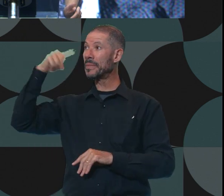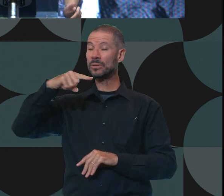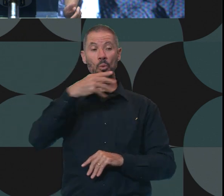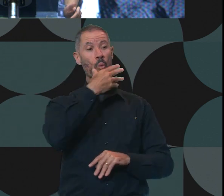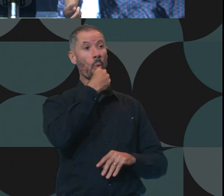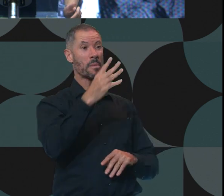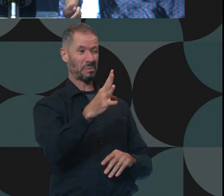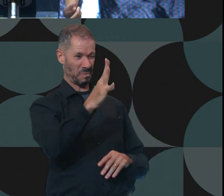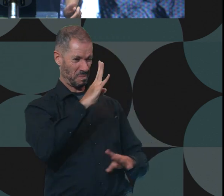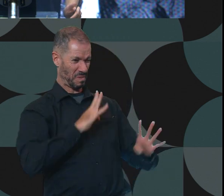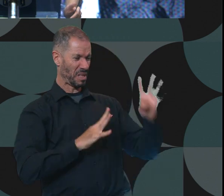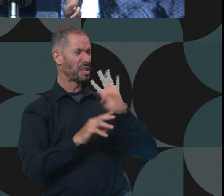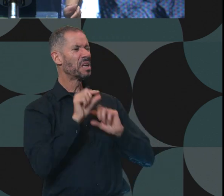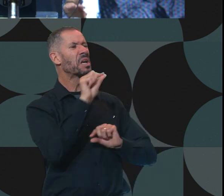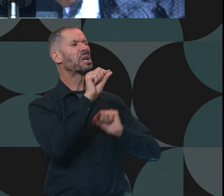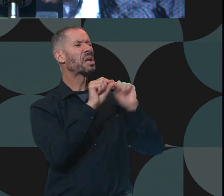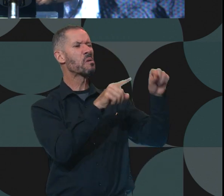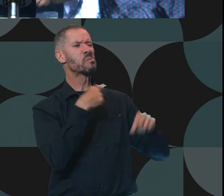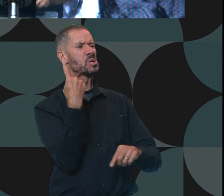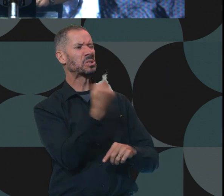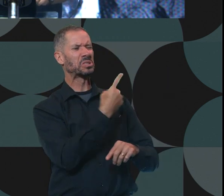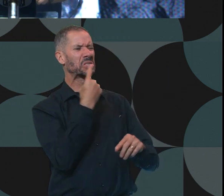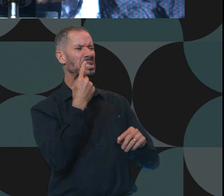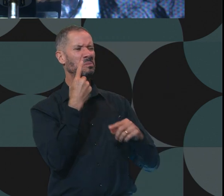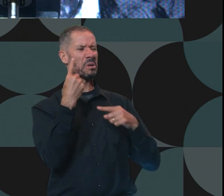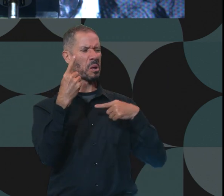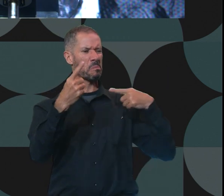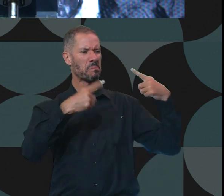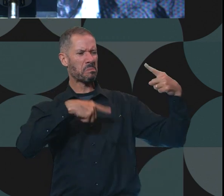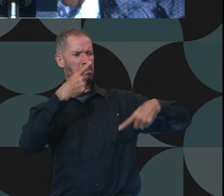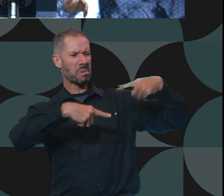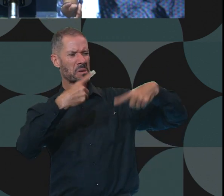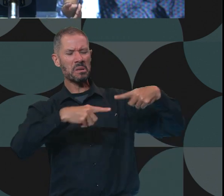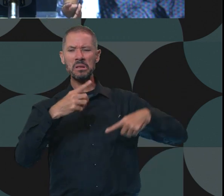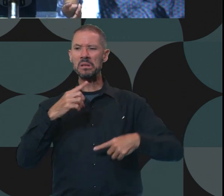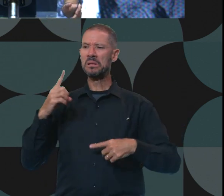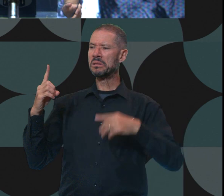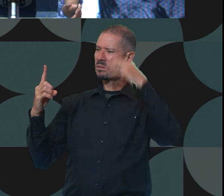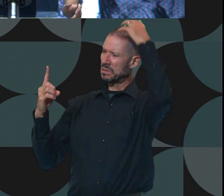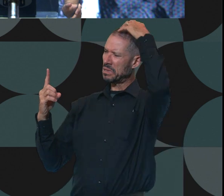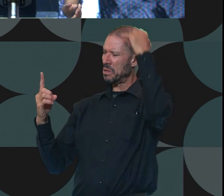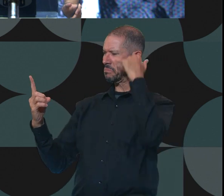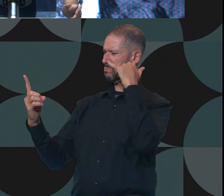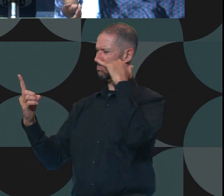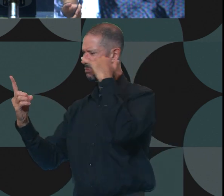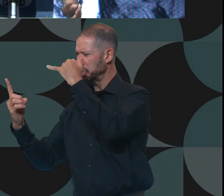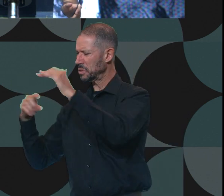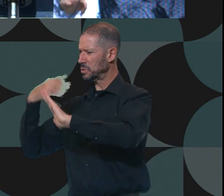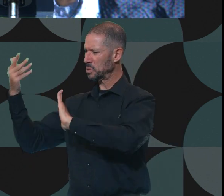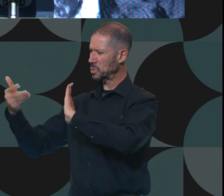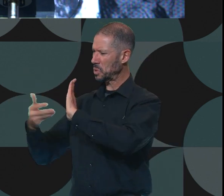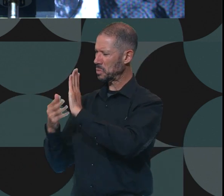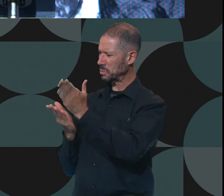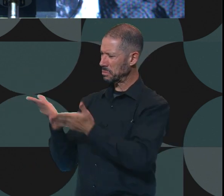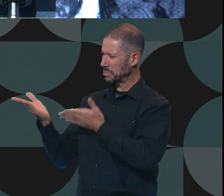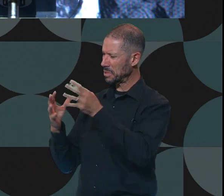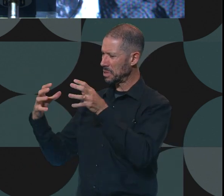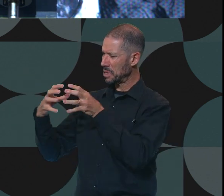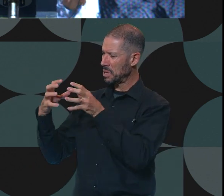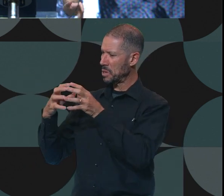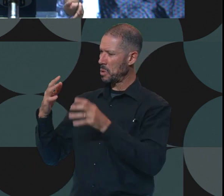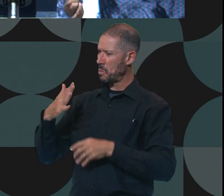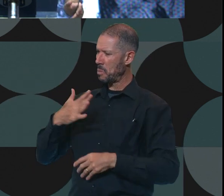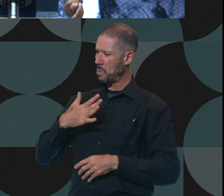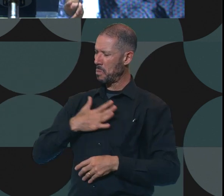quem são vocês para questioná-lo? Então Davi disse a Absai e a todos os seus servos: Meu próprio